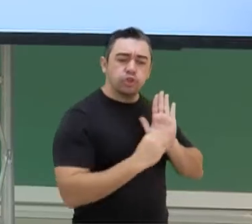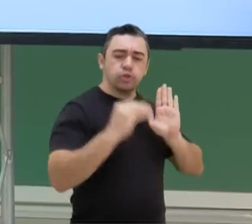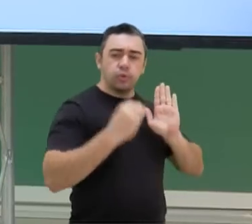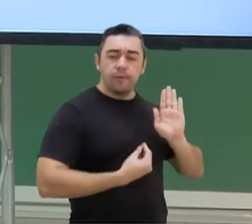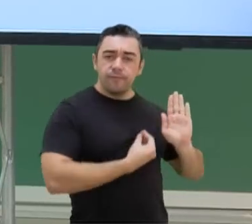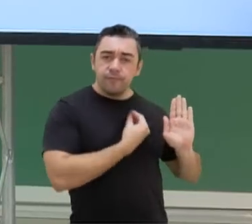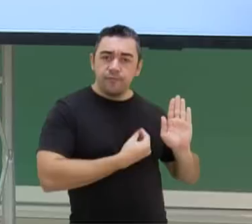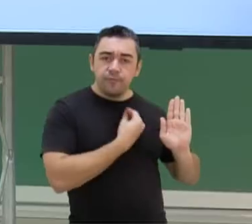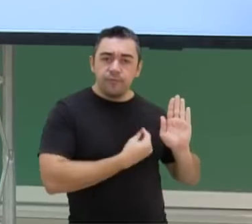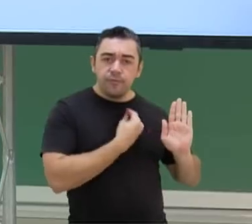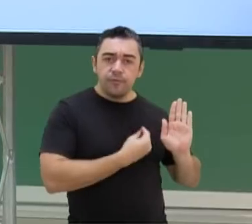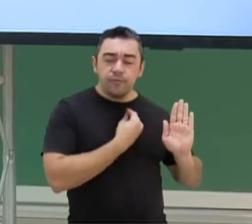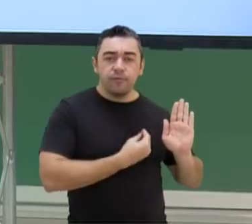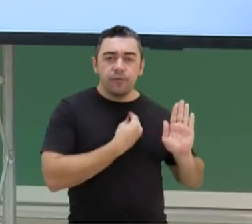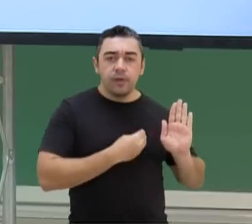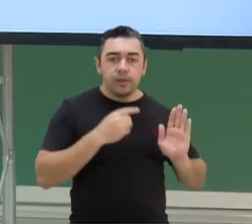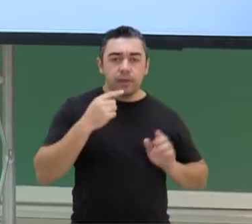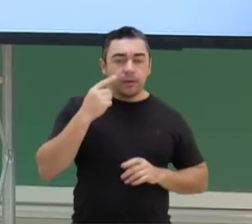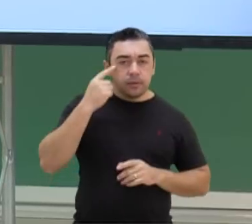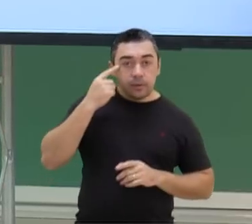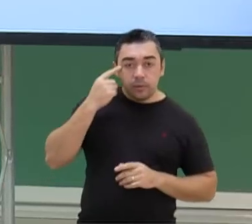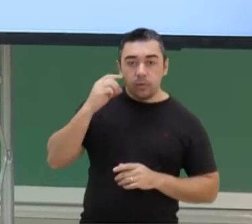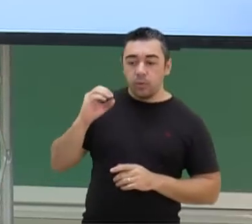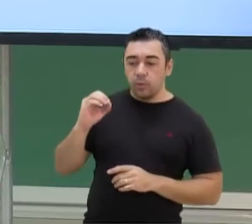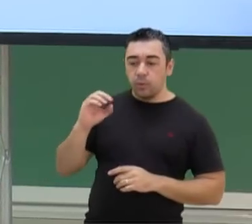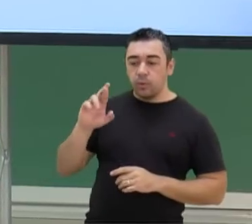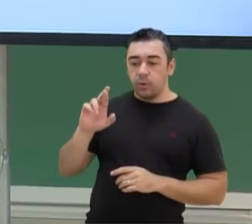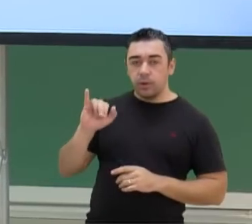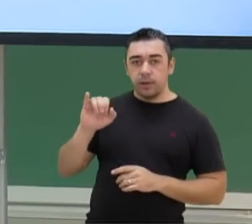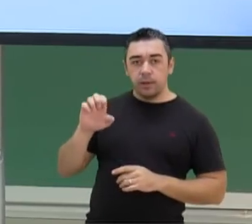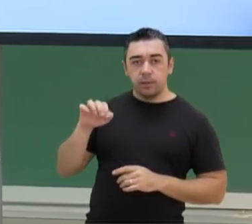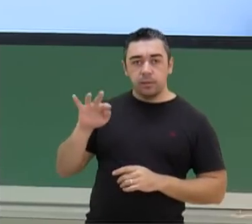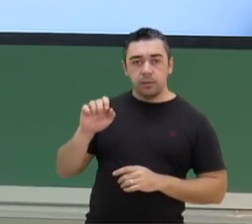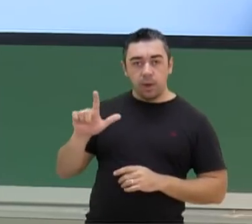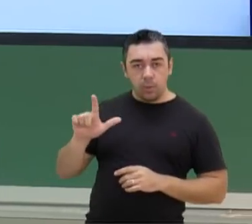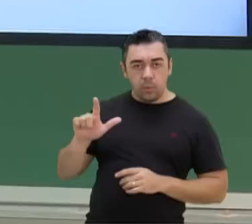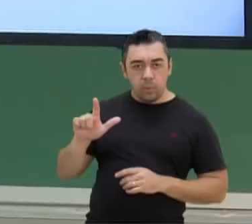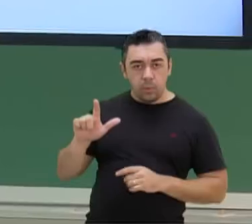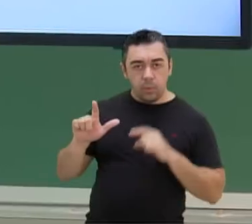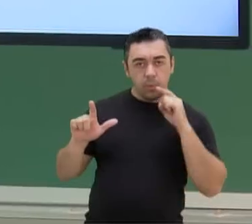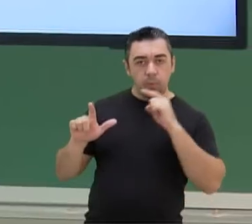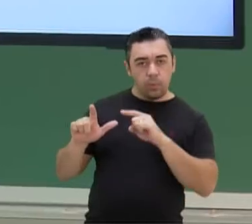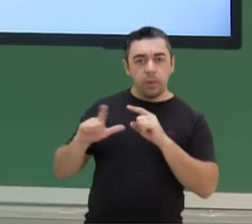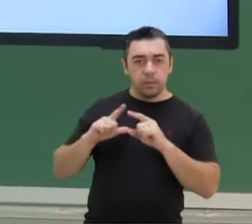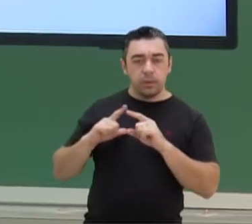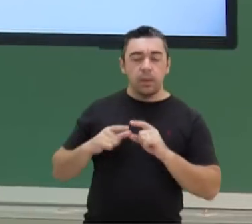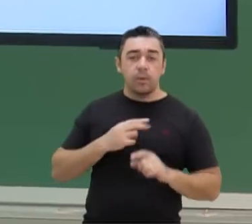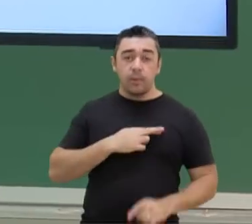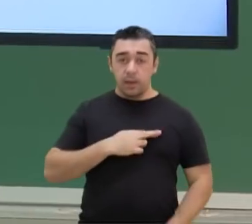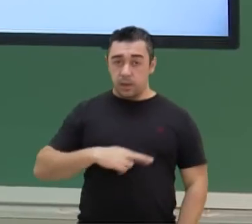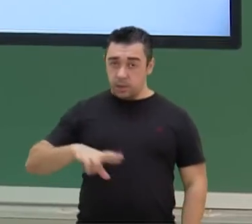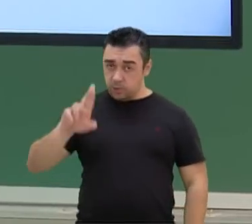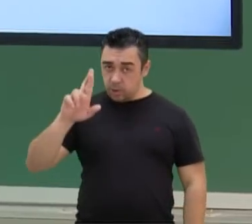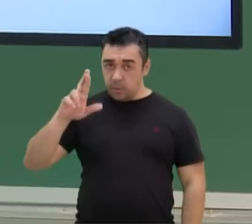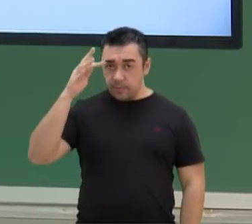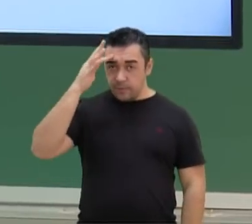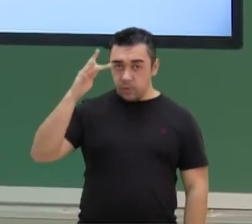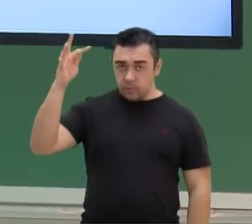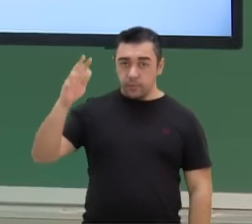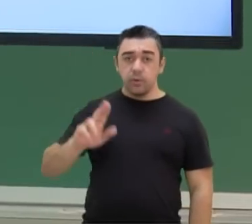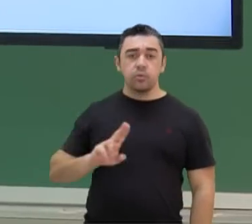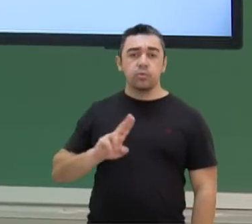seria o paralelo às religiões do mundo ocidental. E lá, no mundo oriental, existe uma religião, uma filosofia de vida